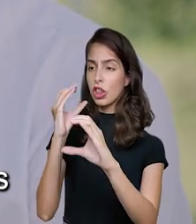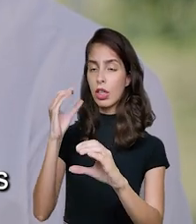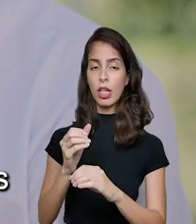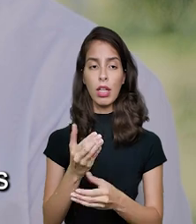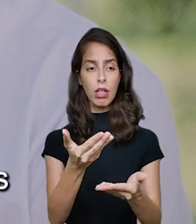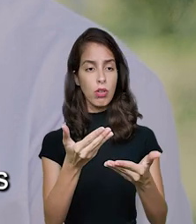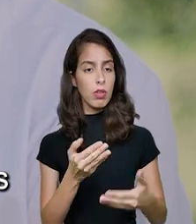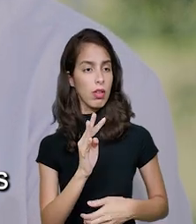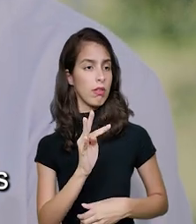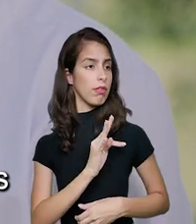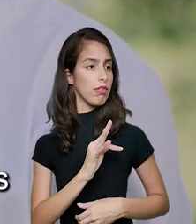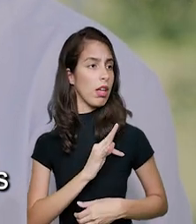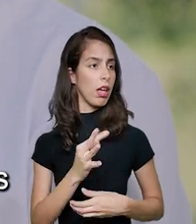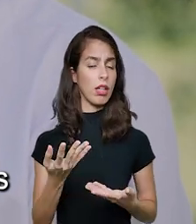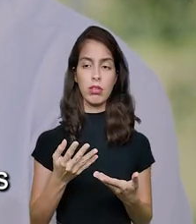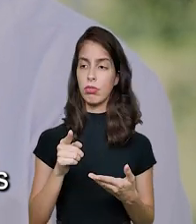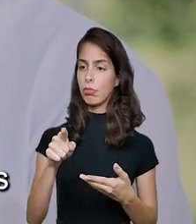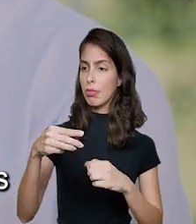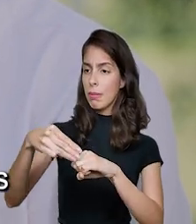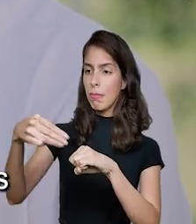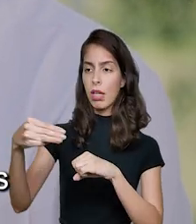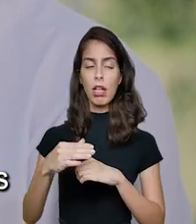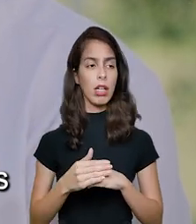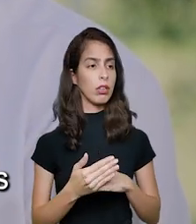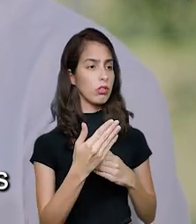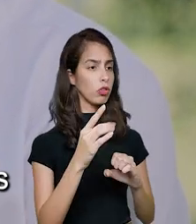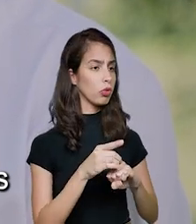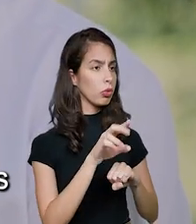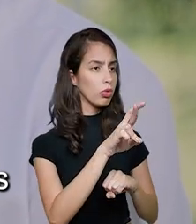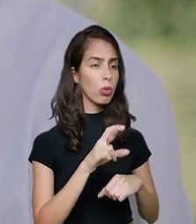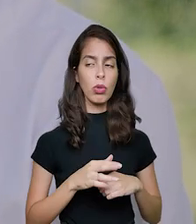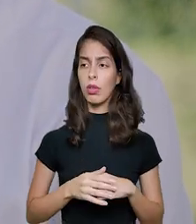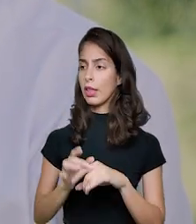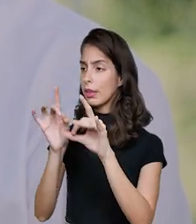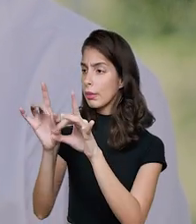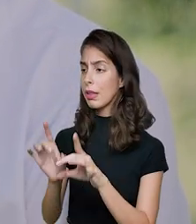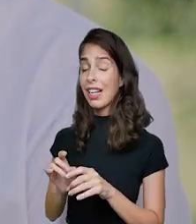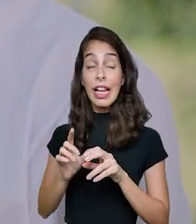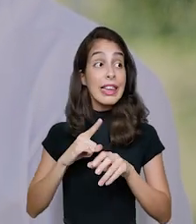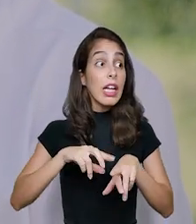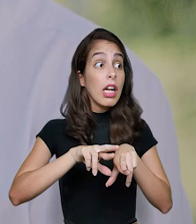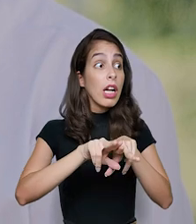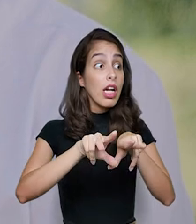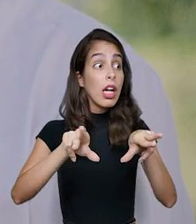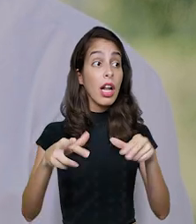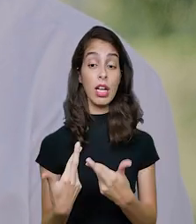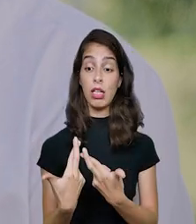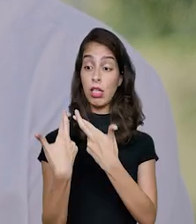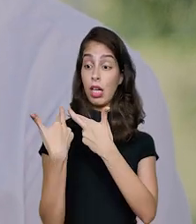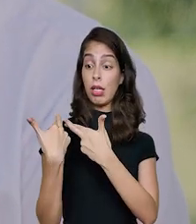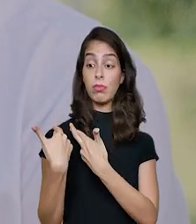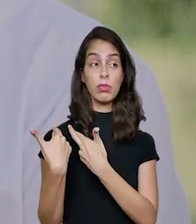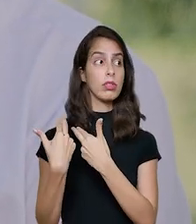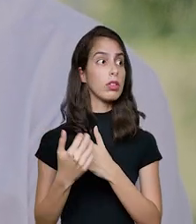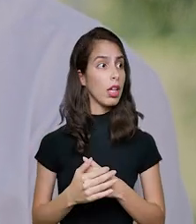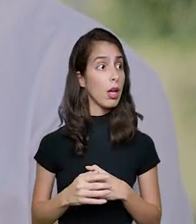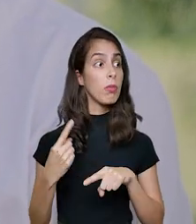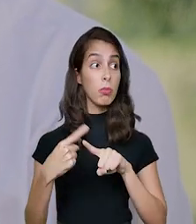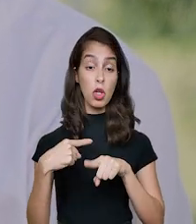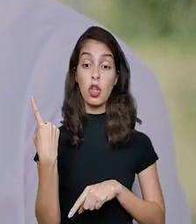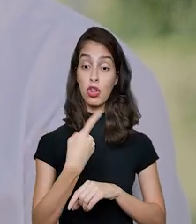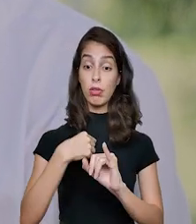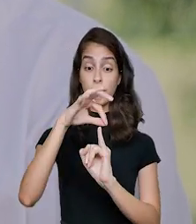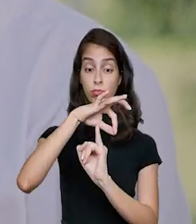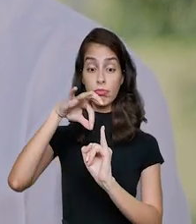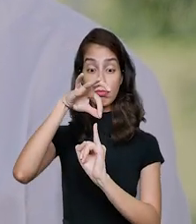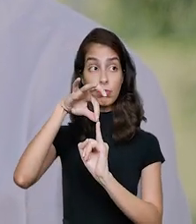bacharéis formar Mestres especialistas doutores pós-doutores enfim nós temos eh pesquisa eh